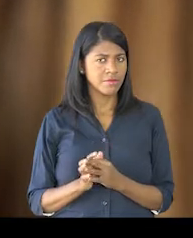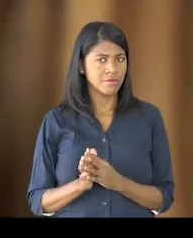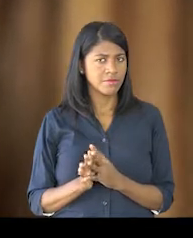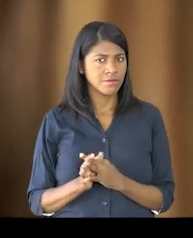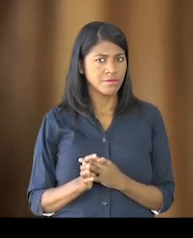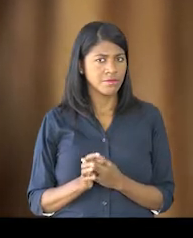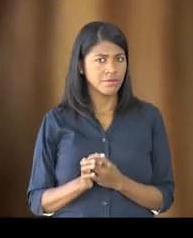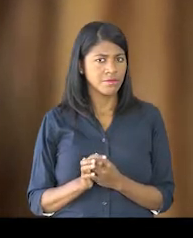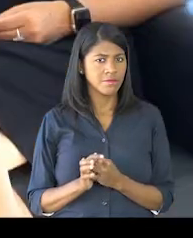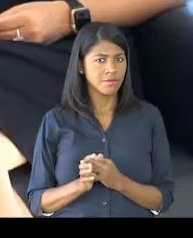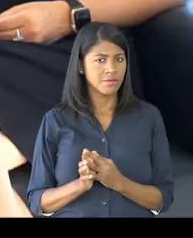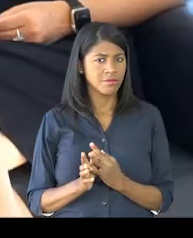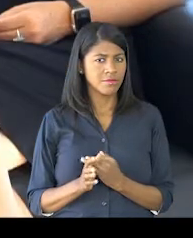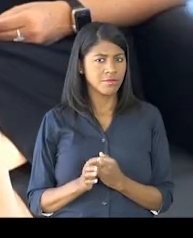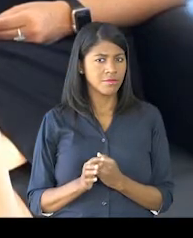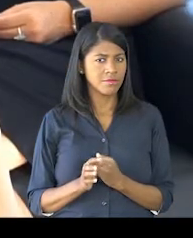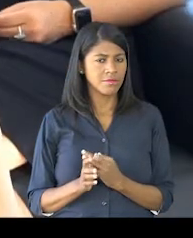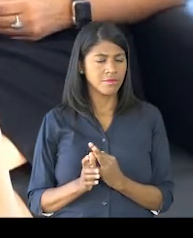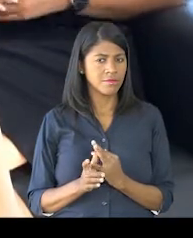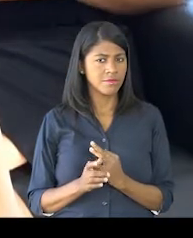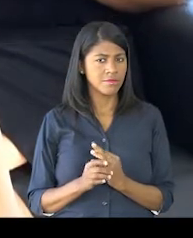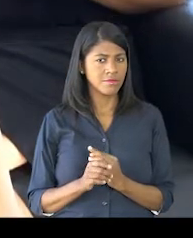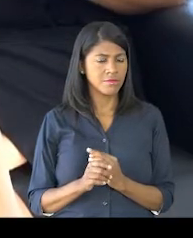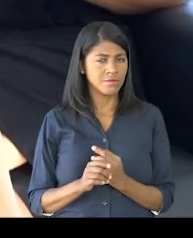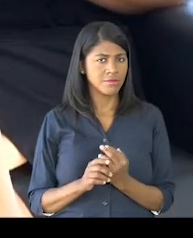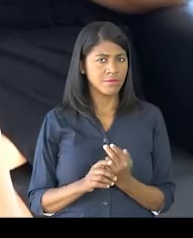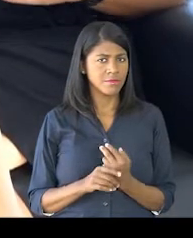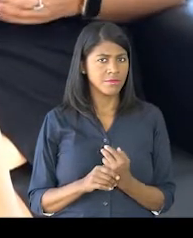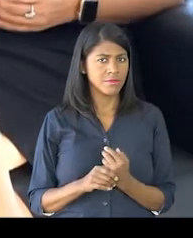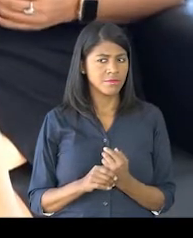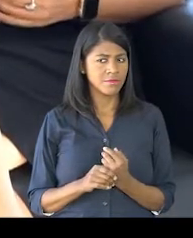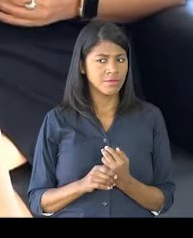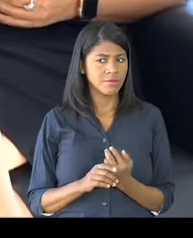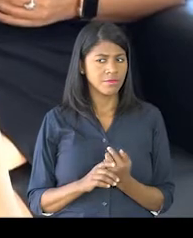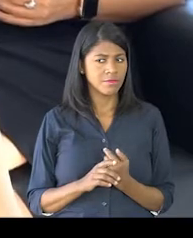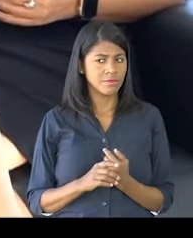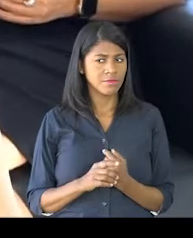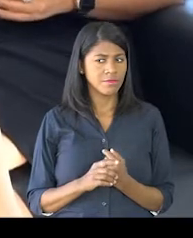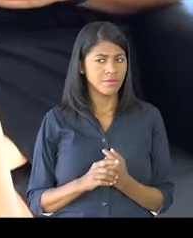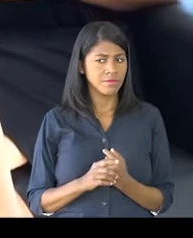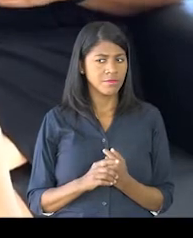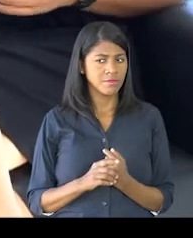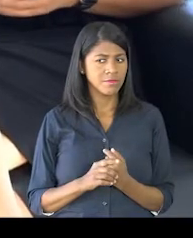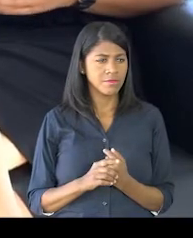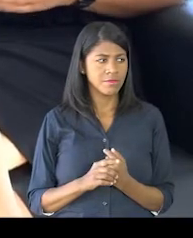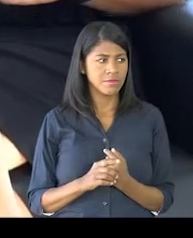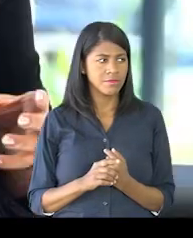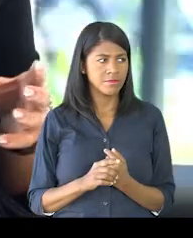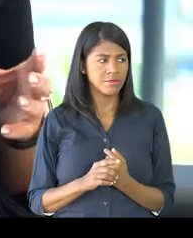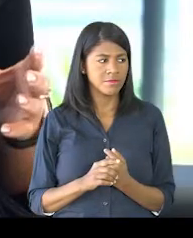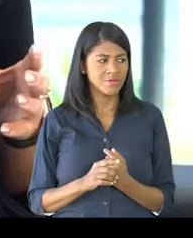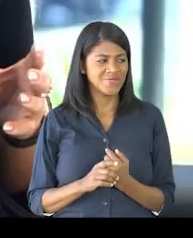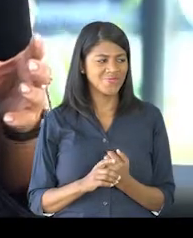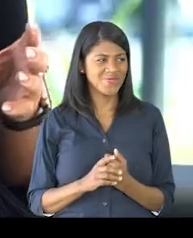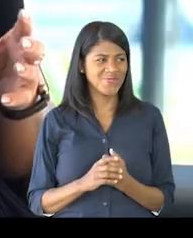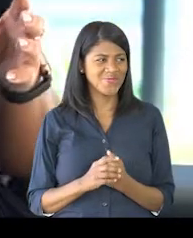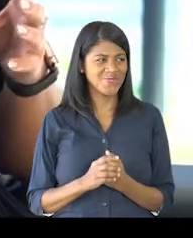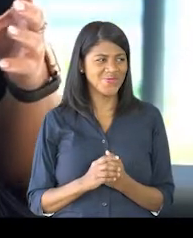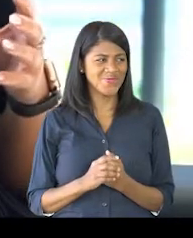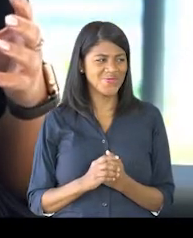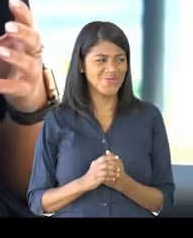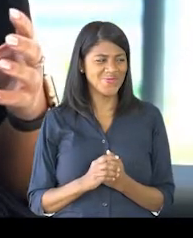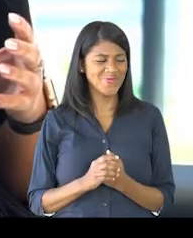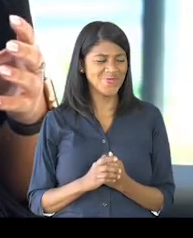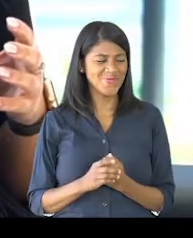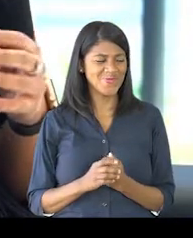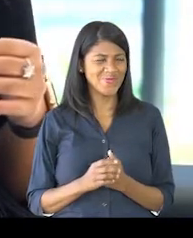ações bem coordenadas? Bom, esse também é o grande desafio, né? Goiânia, hoje, nós não temos, e isso